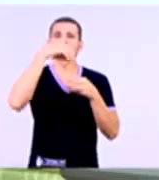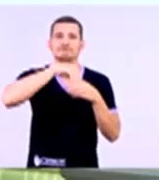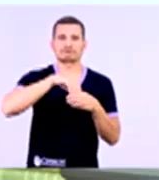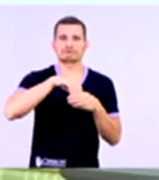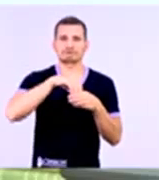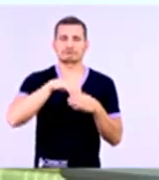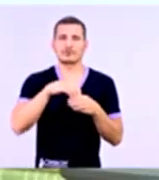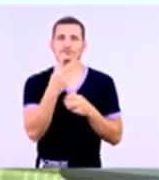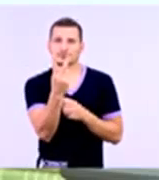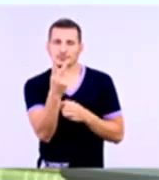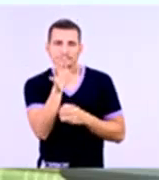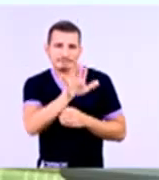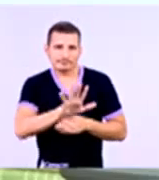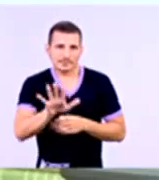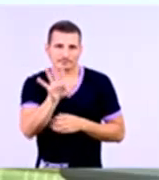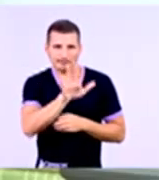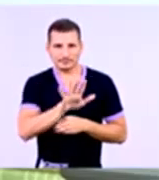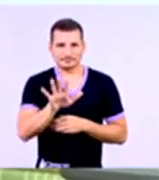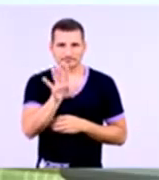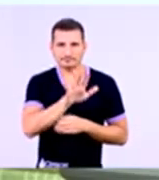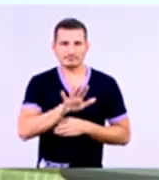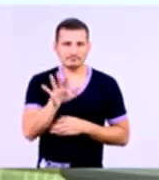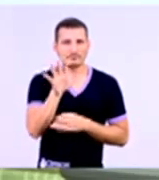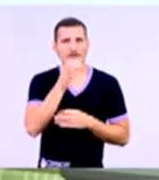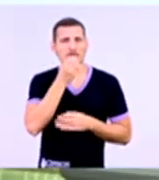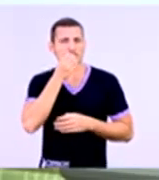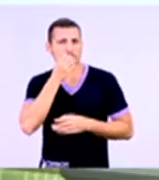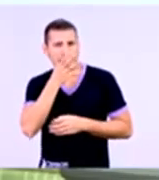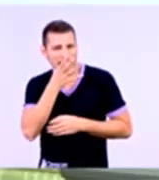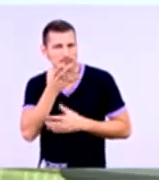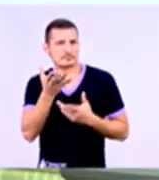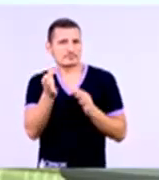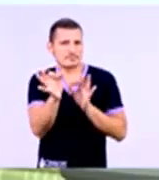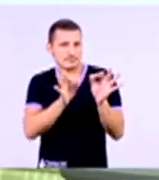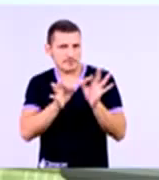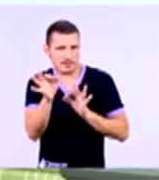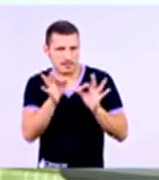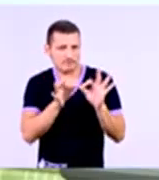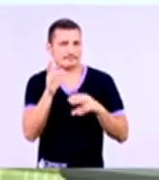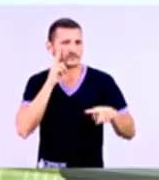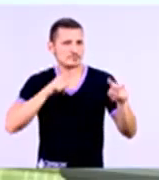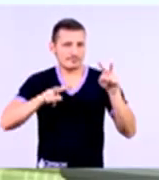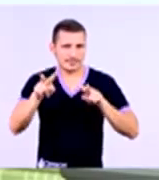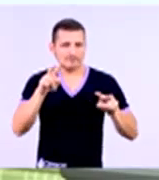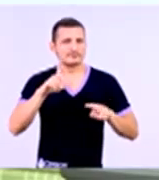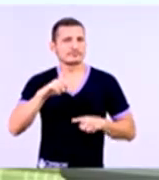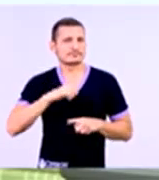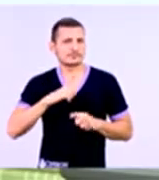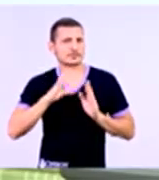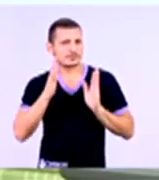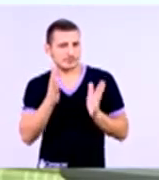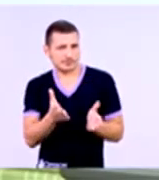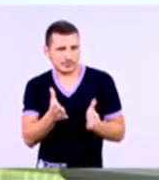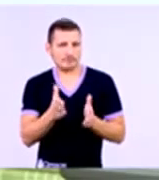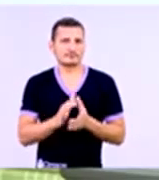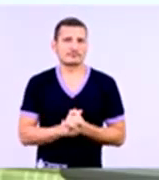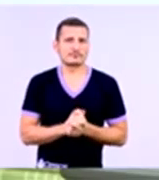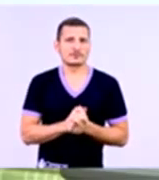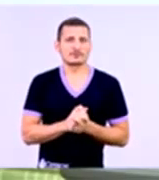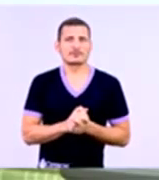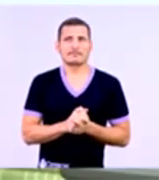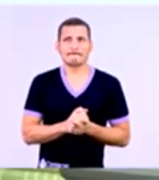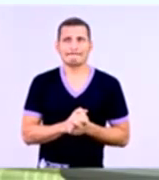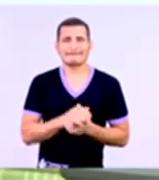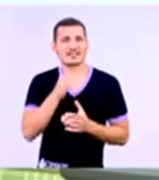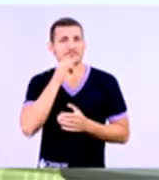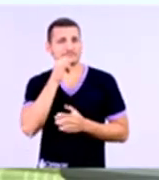duas interfaces. Algo bem elaborado visualmente que tenha já uma funcionalidade. Que se não fosse feita com